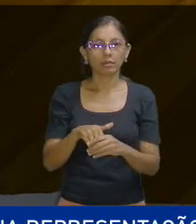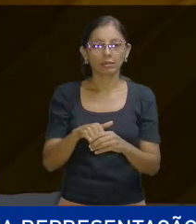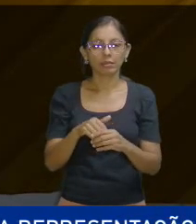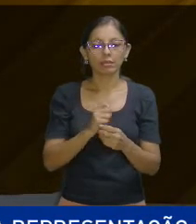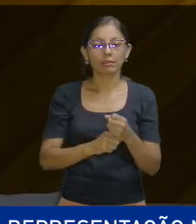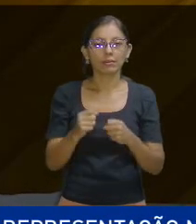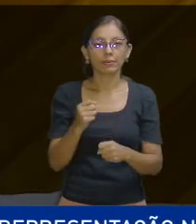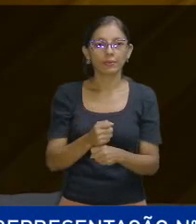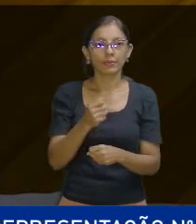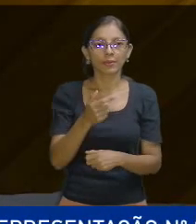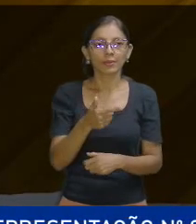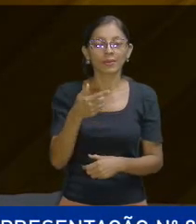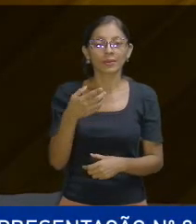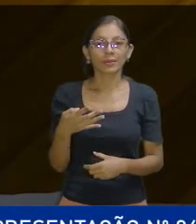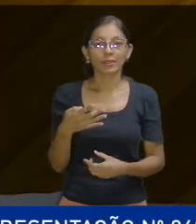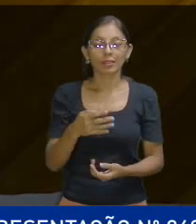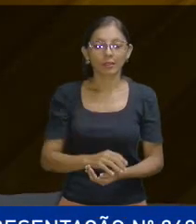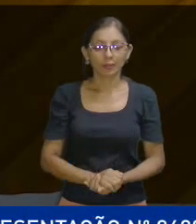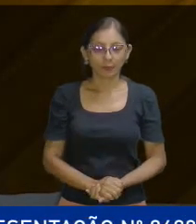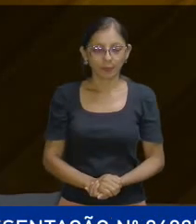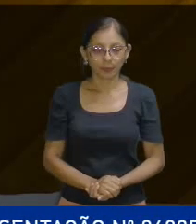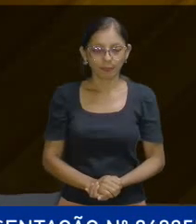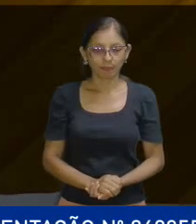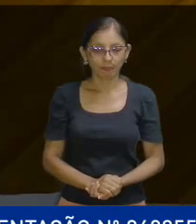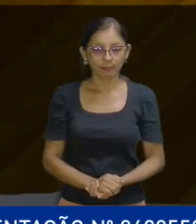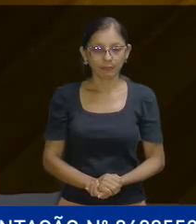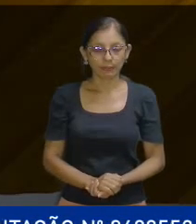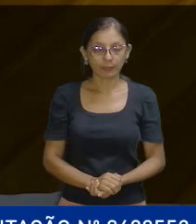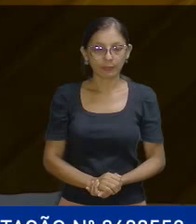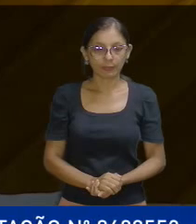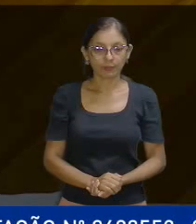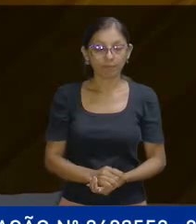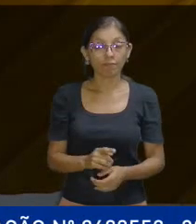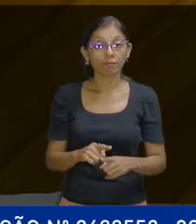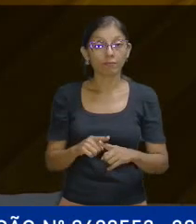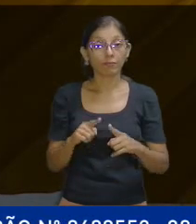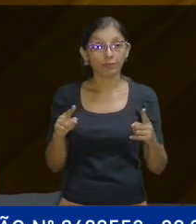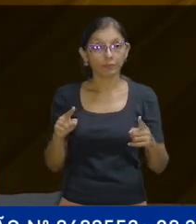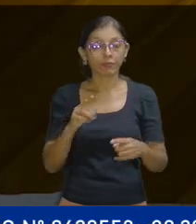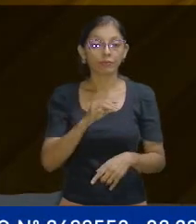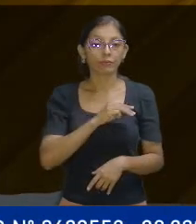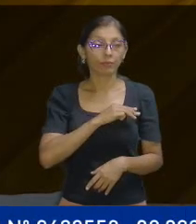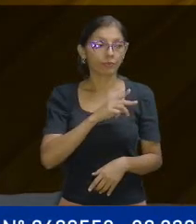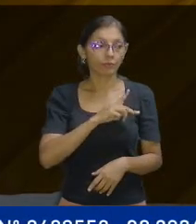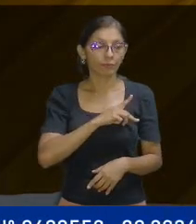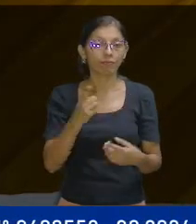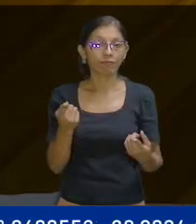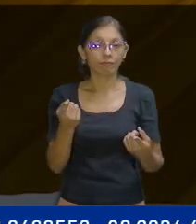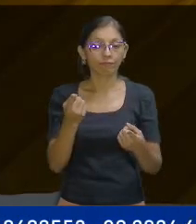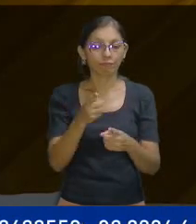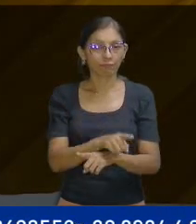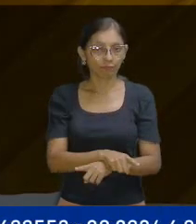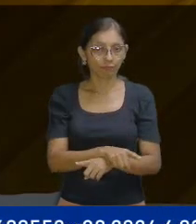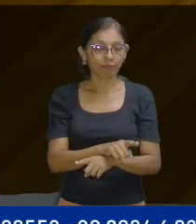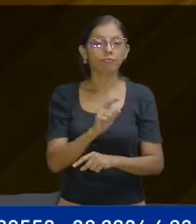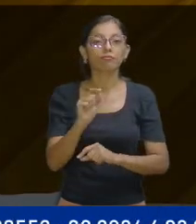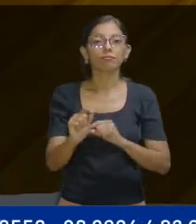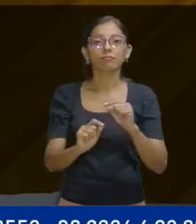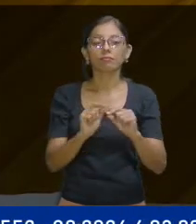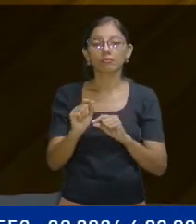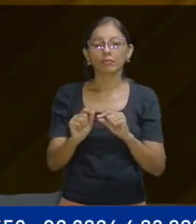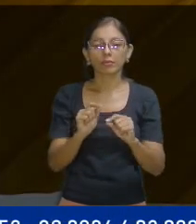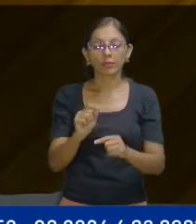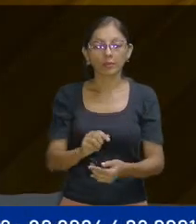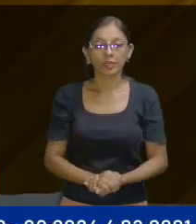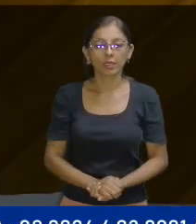2024. A contradição identificada pelo Ministério Público e que proporcionou, que ensejou a propositura